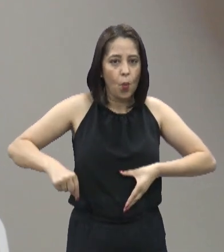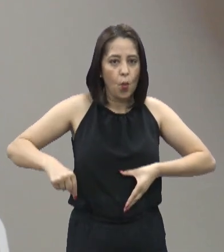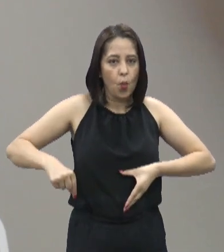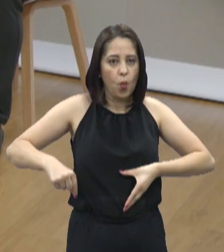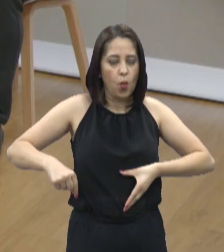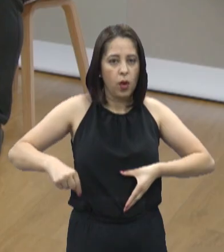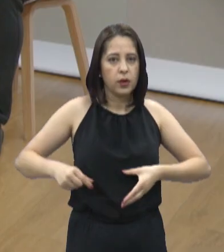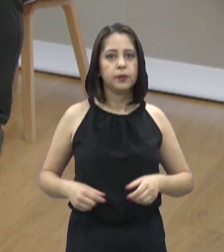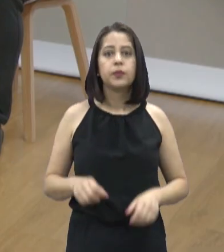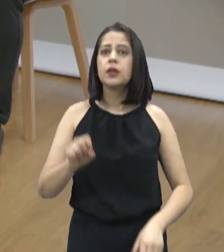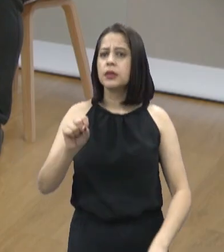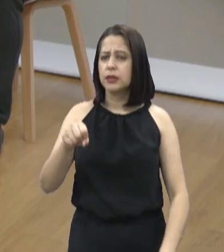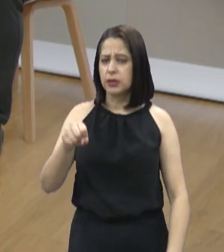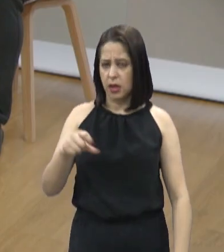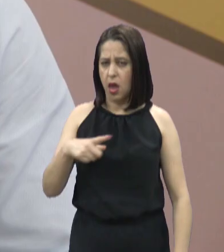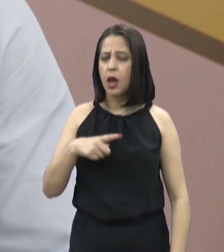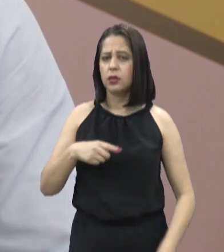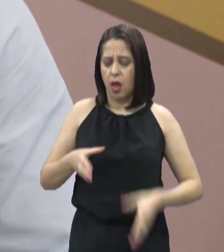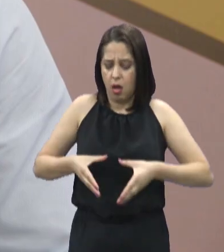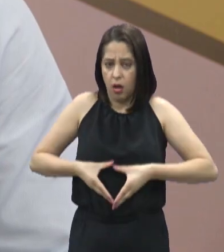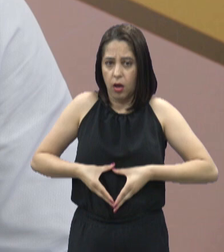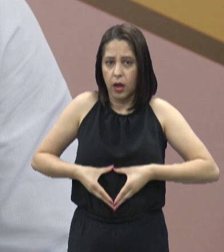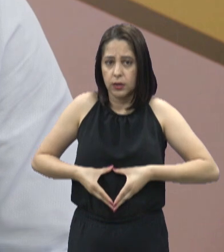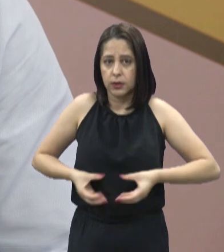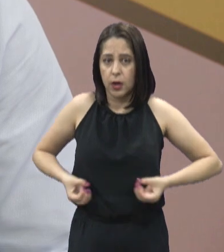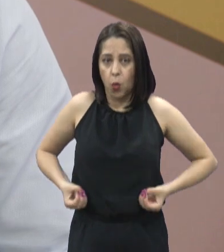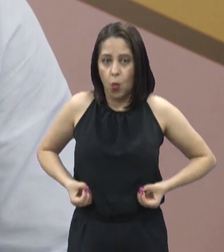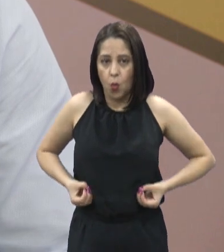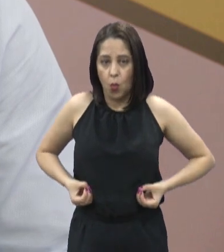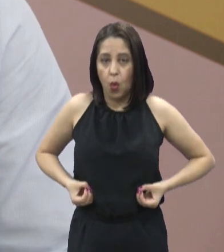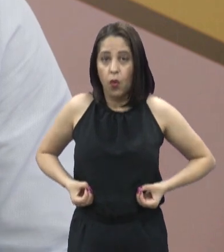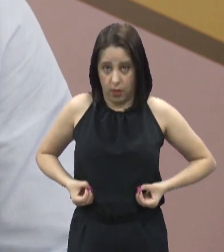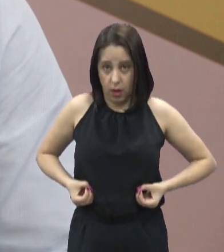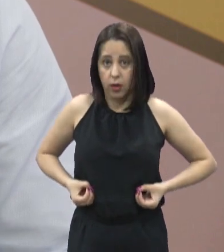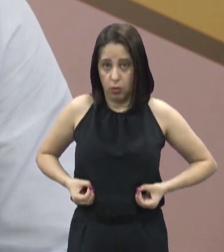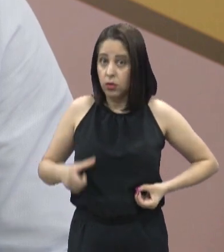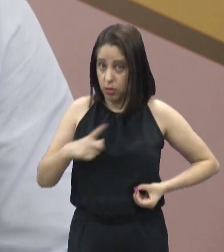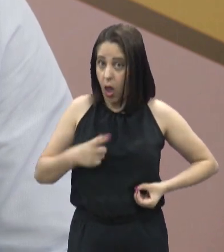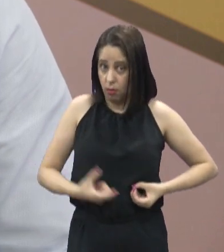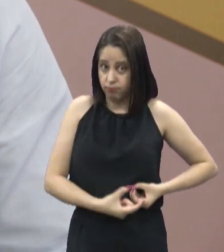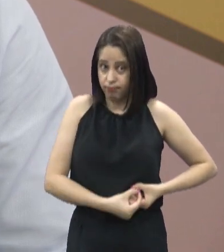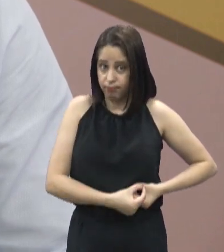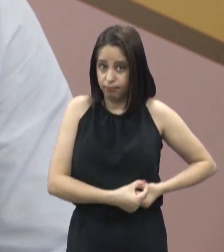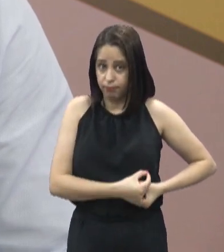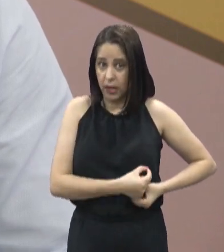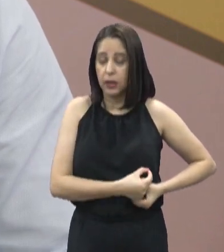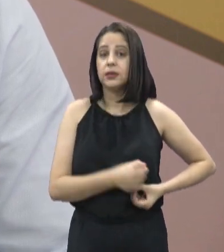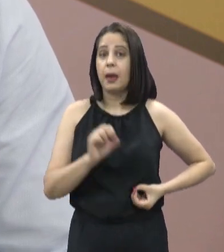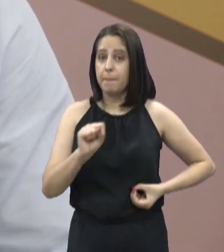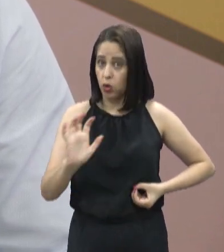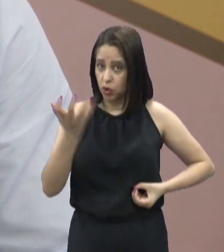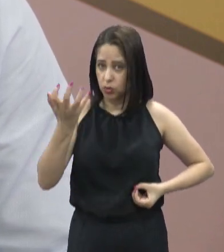acometida? Sim, a gente tem o câncer de ovário. O câncer de ovário também pode surgir, é uma